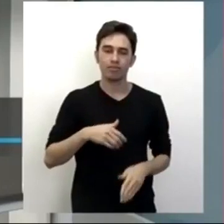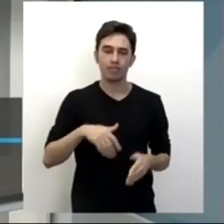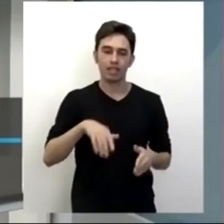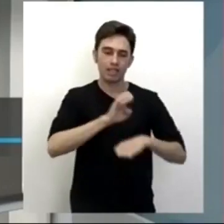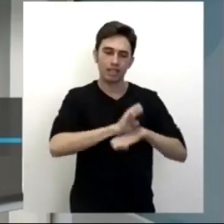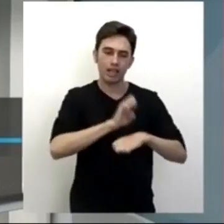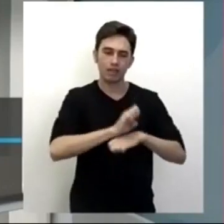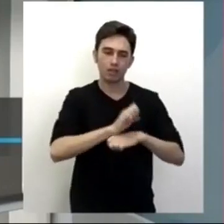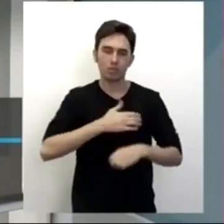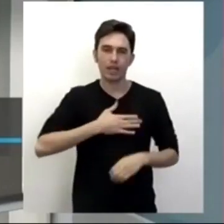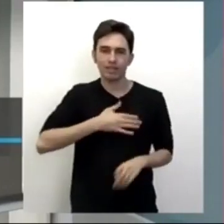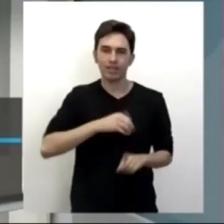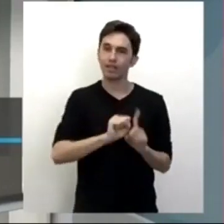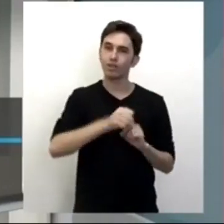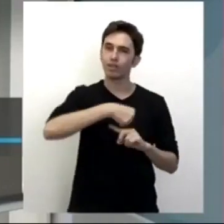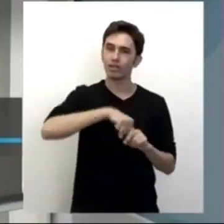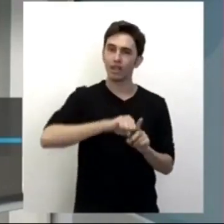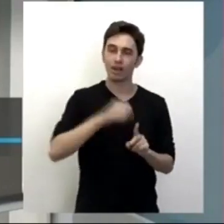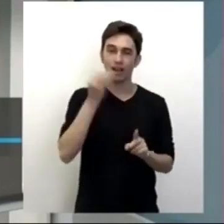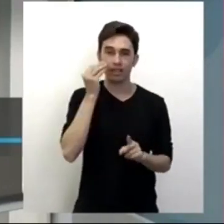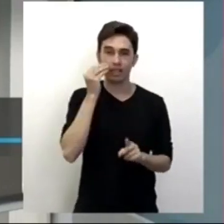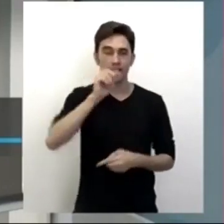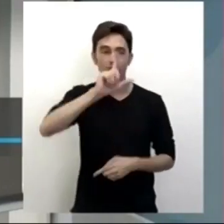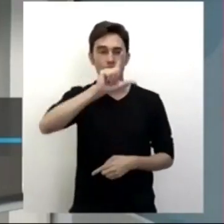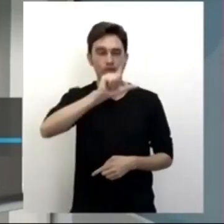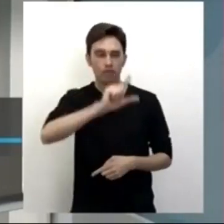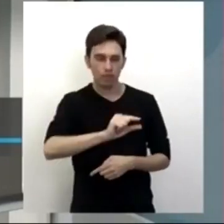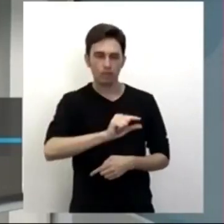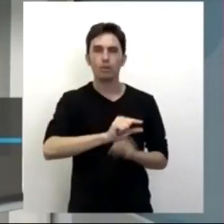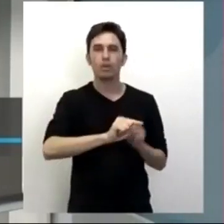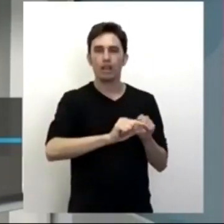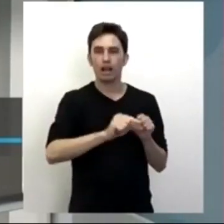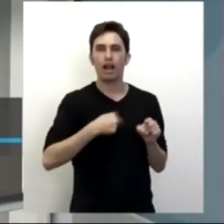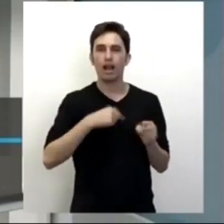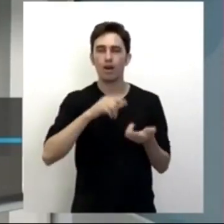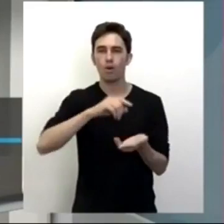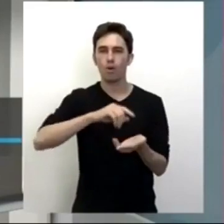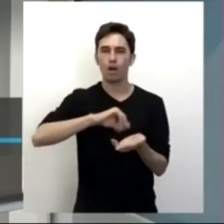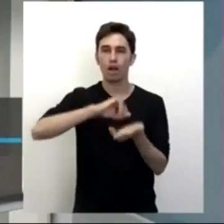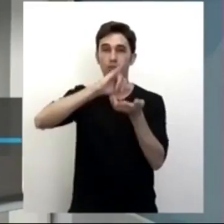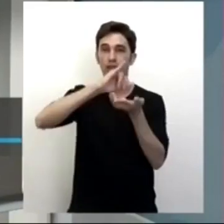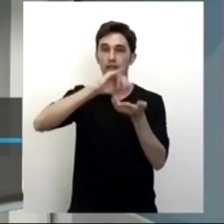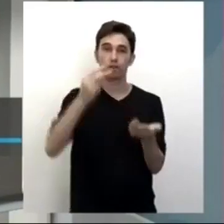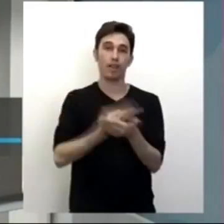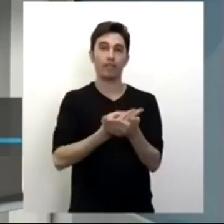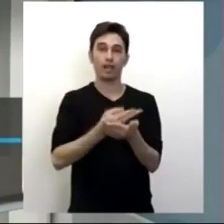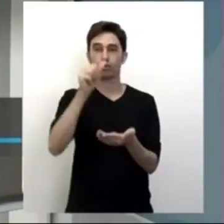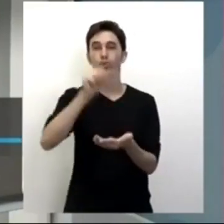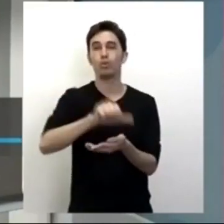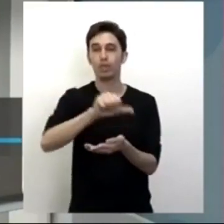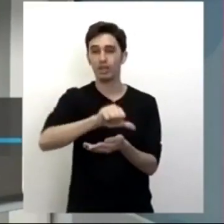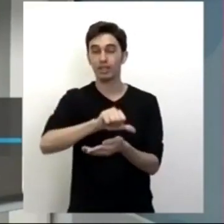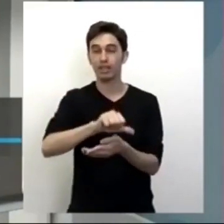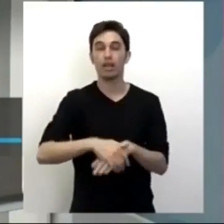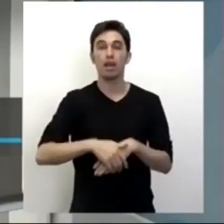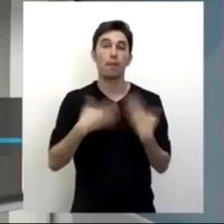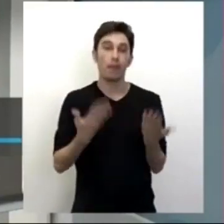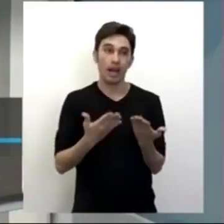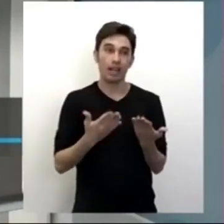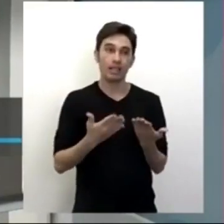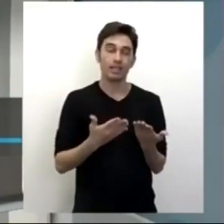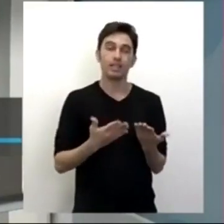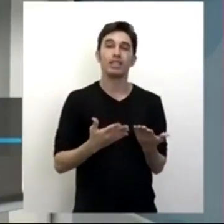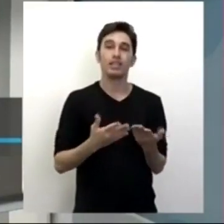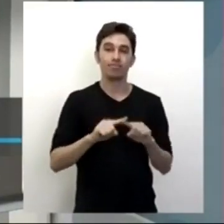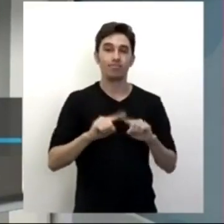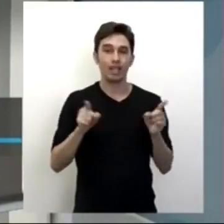busca diminuir os efeitos, né, selvagens do capitalismo. Mas isso tem um custo, e o custo